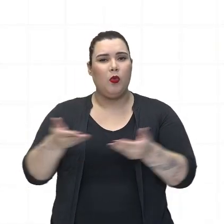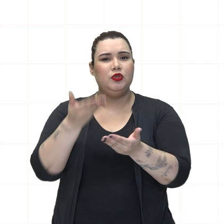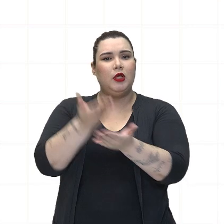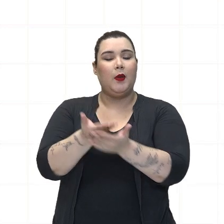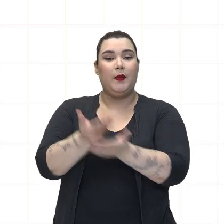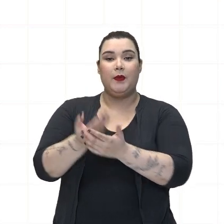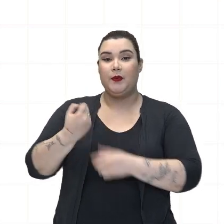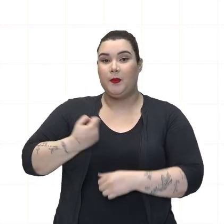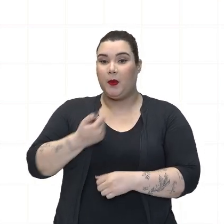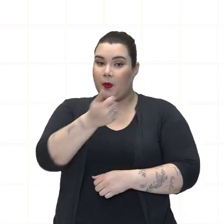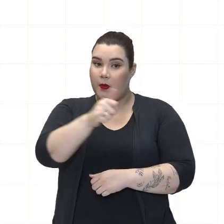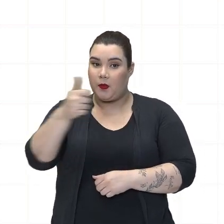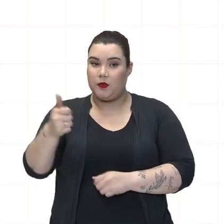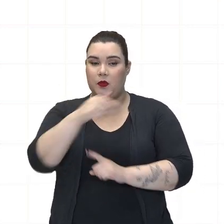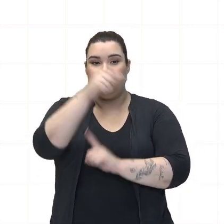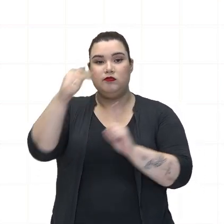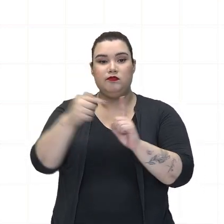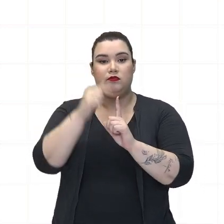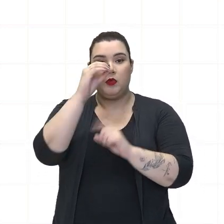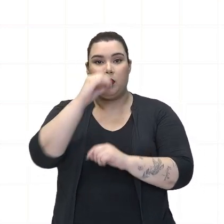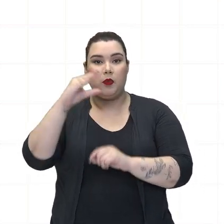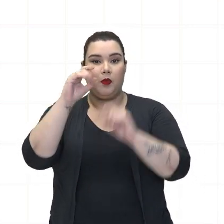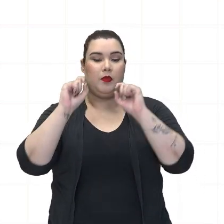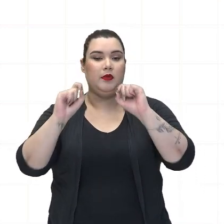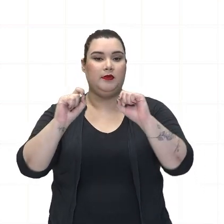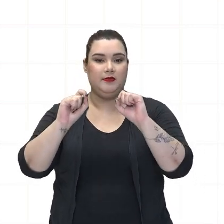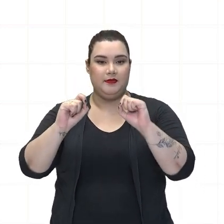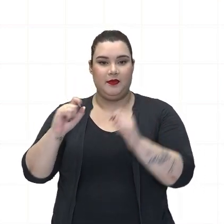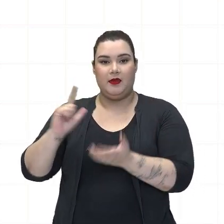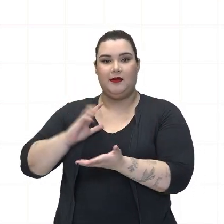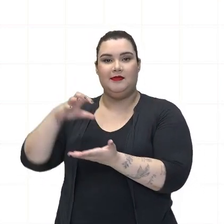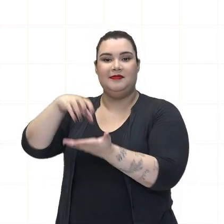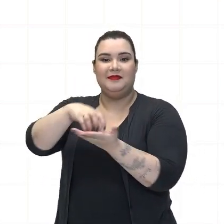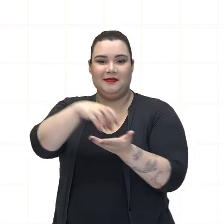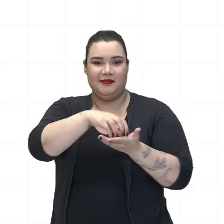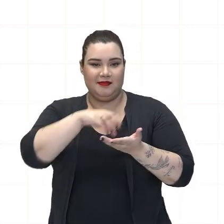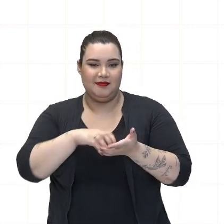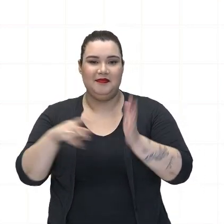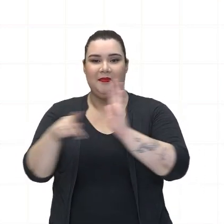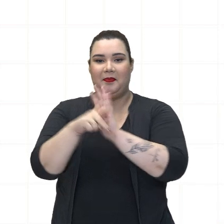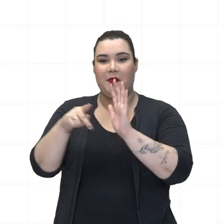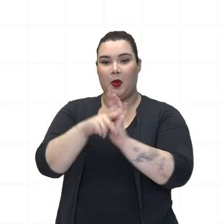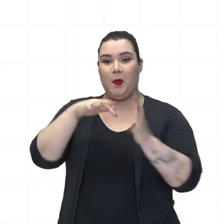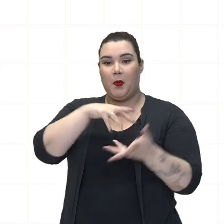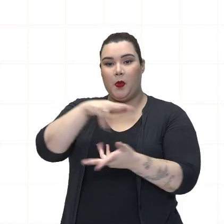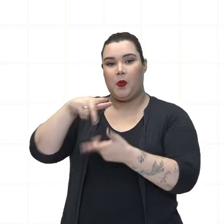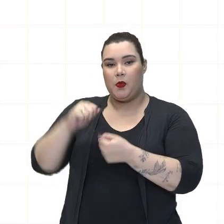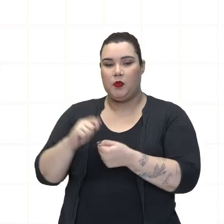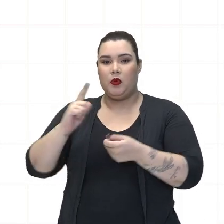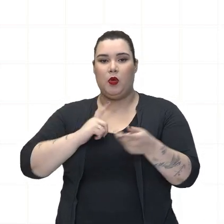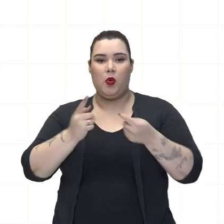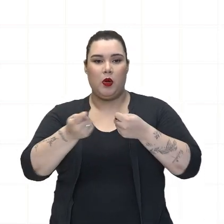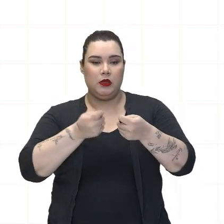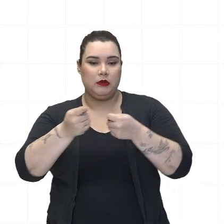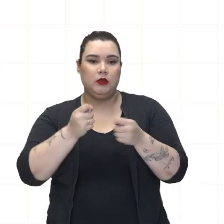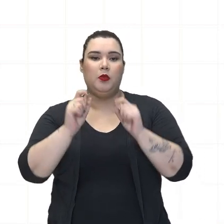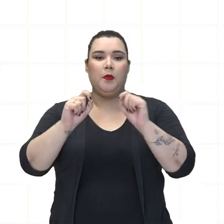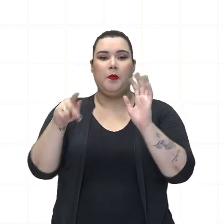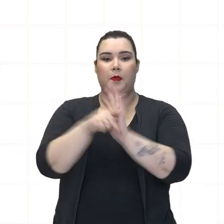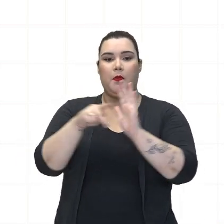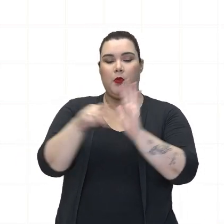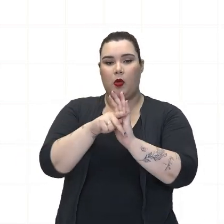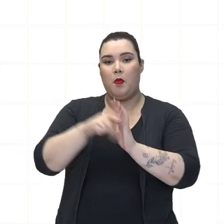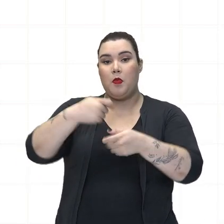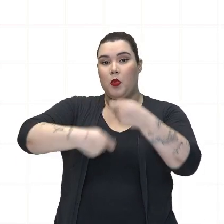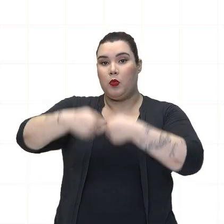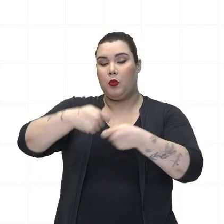número 11 e ela tem como objeto de conhecimento corporações e organismos internacionais e do Brasil na ordem